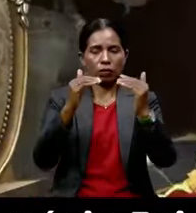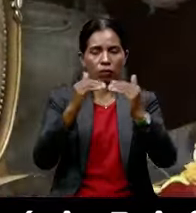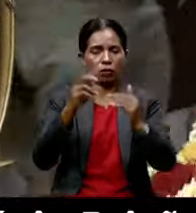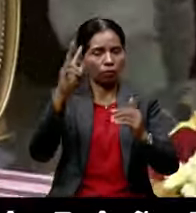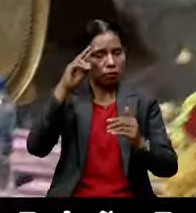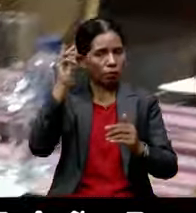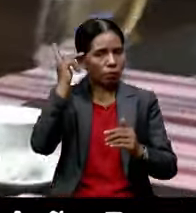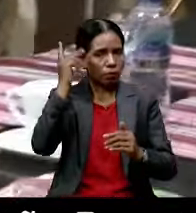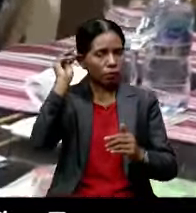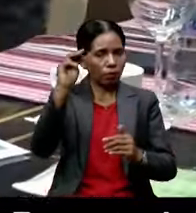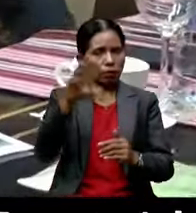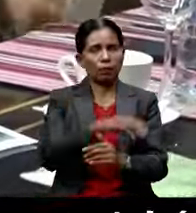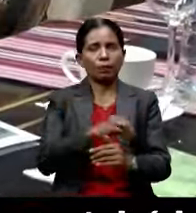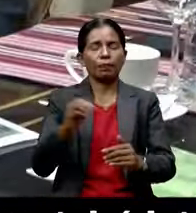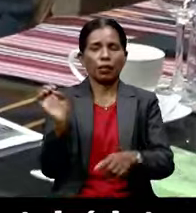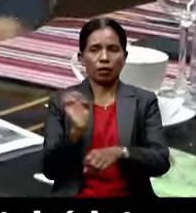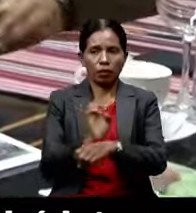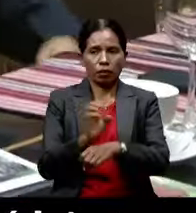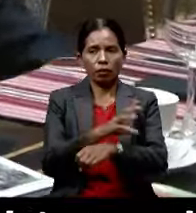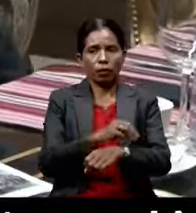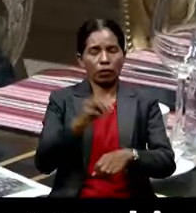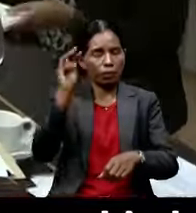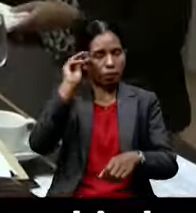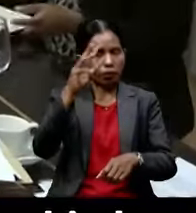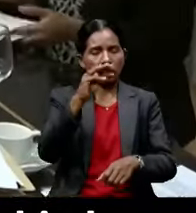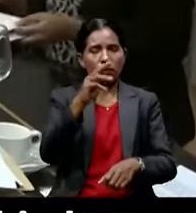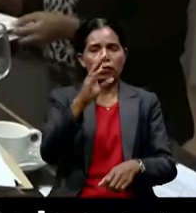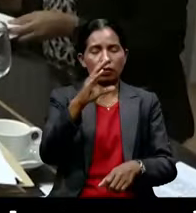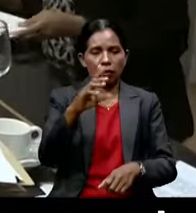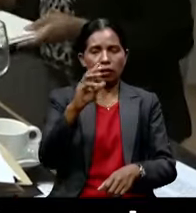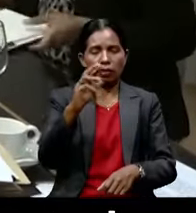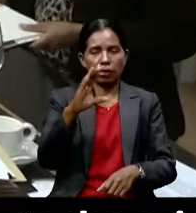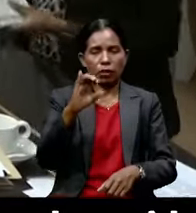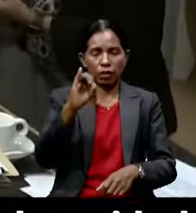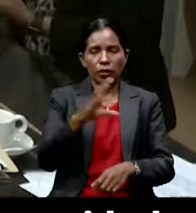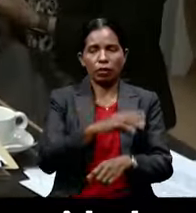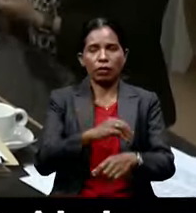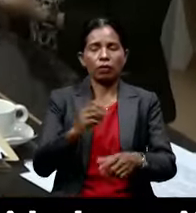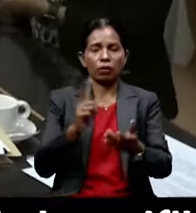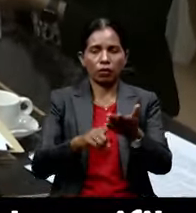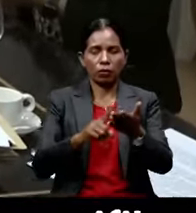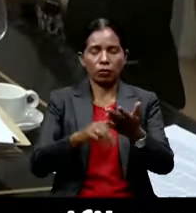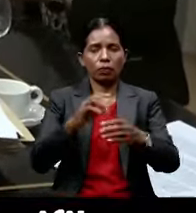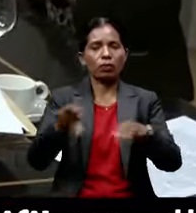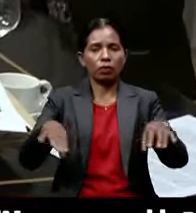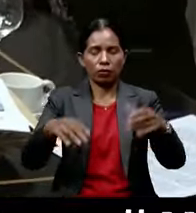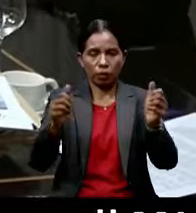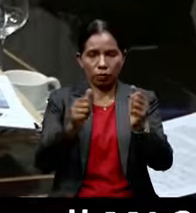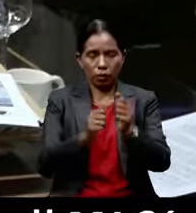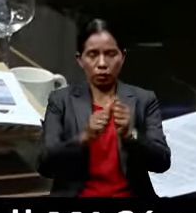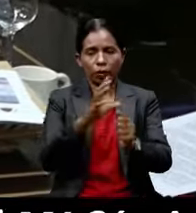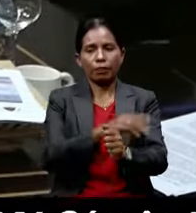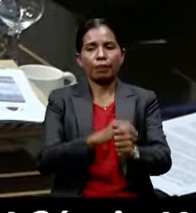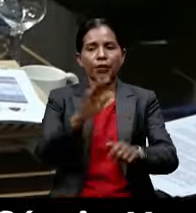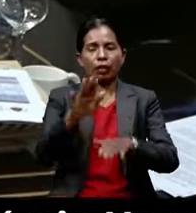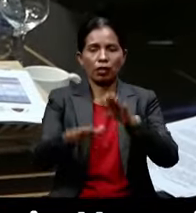vice-primeiro-ministro, ministro-coordenador assuntos econômicos, no ministro turismo e ambiente, Francisco Calboadilai, onde discute cooperação serviço nebe durante ne